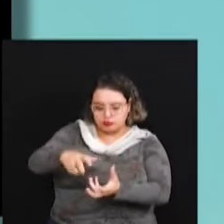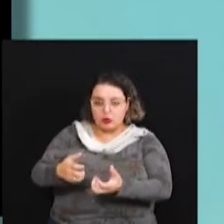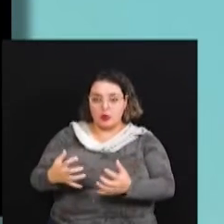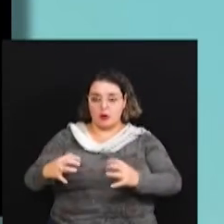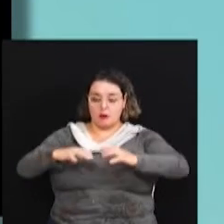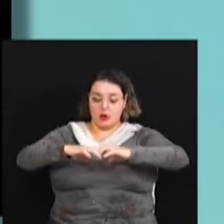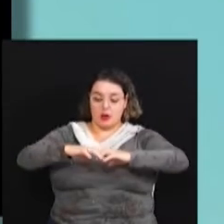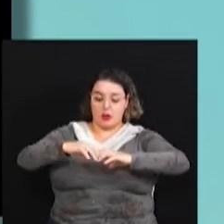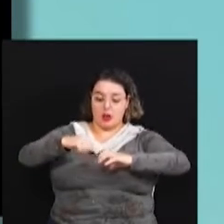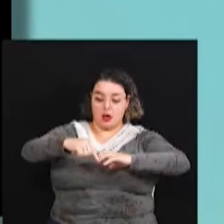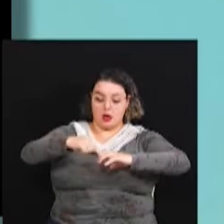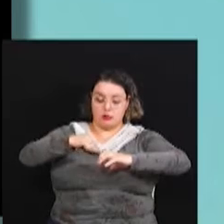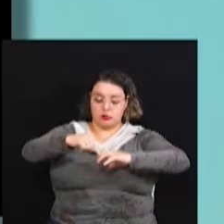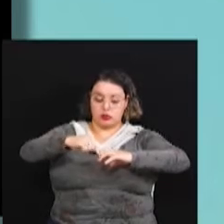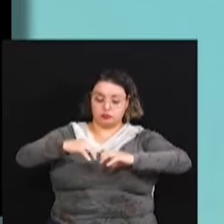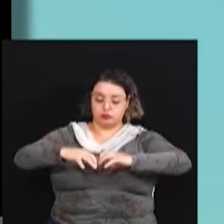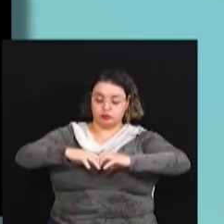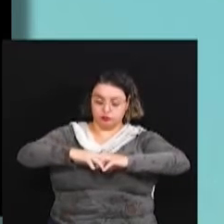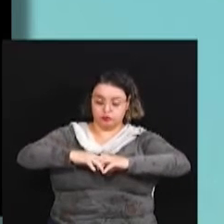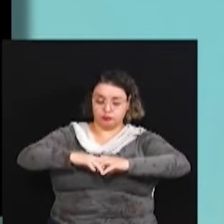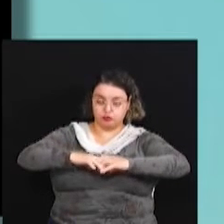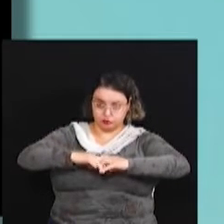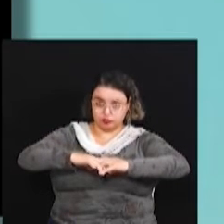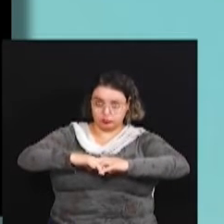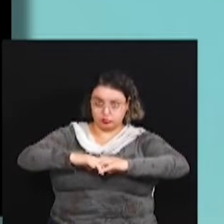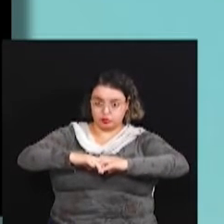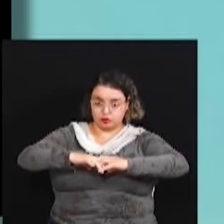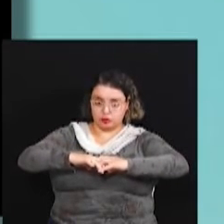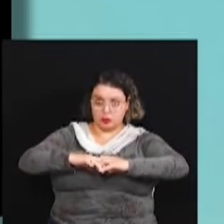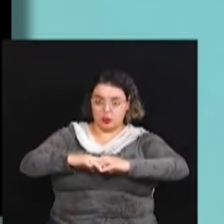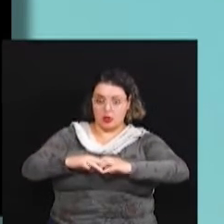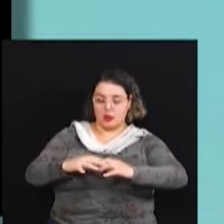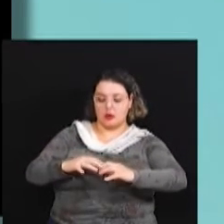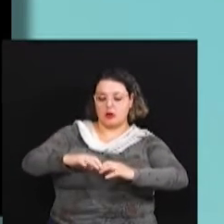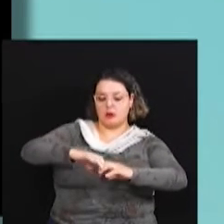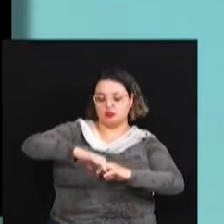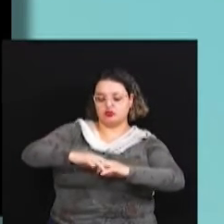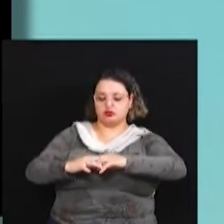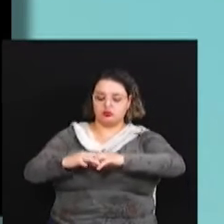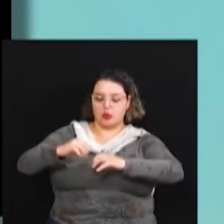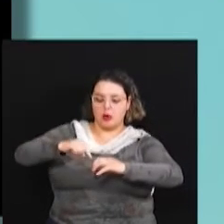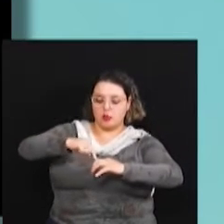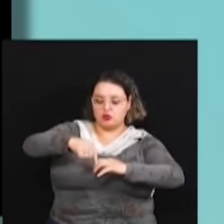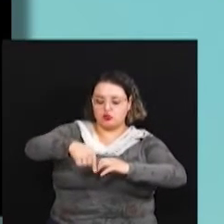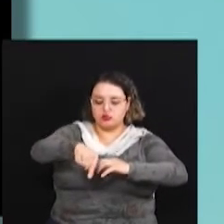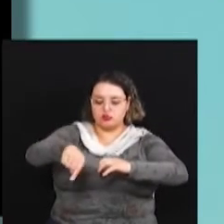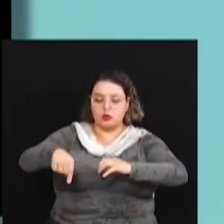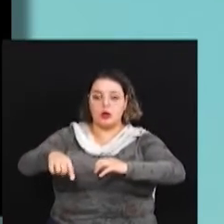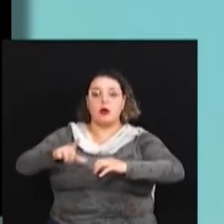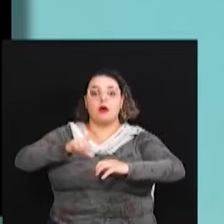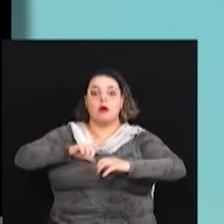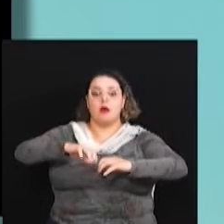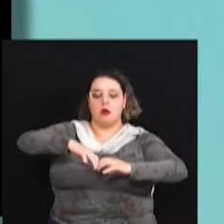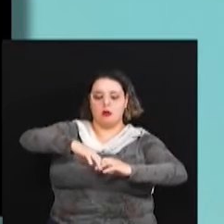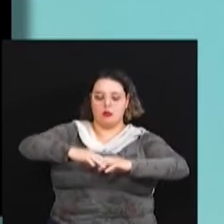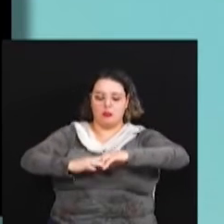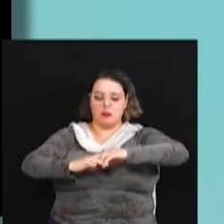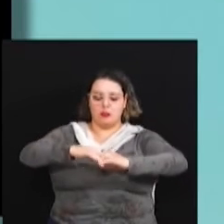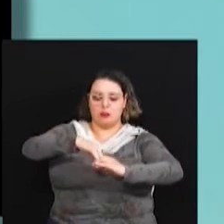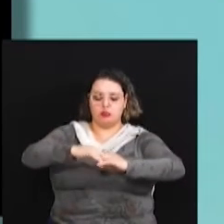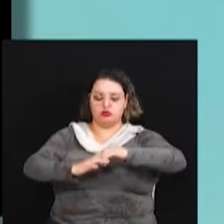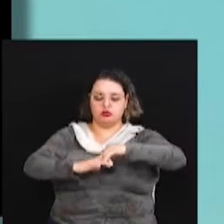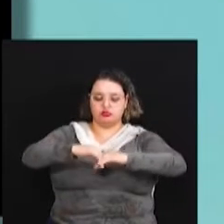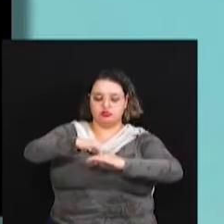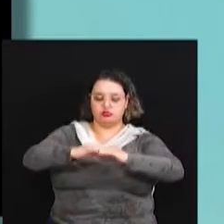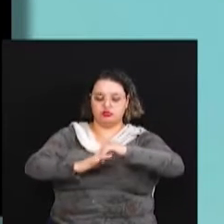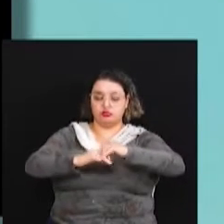nas emendas dessas placas, que seriam o equivalente às bordas do pedaço do quebra-cabeça, há uma movimentação relativa de